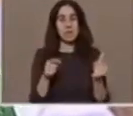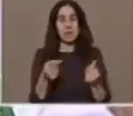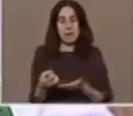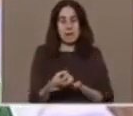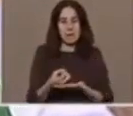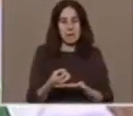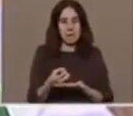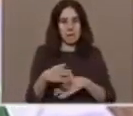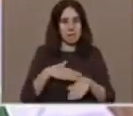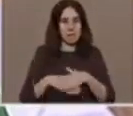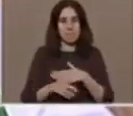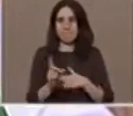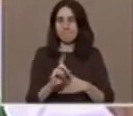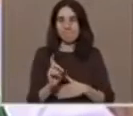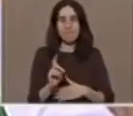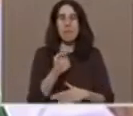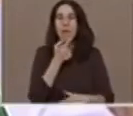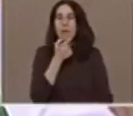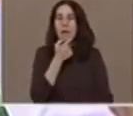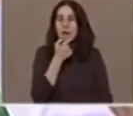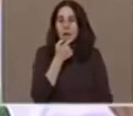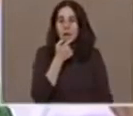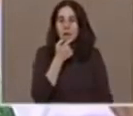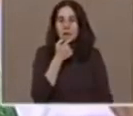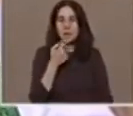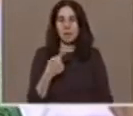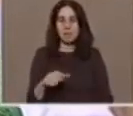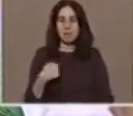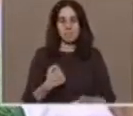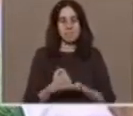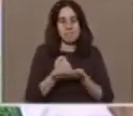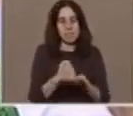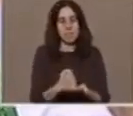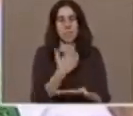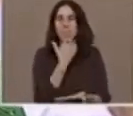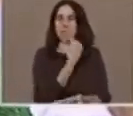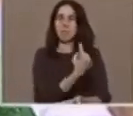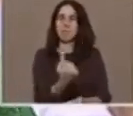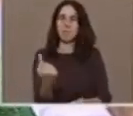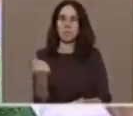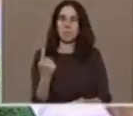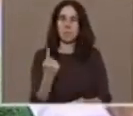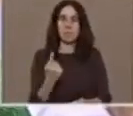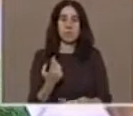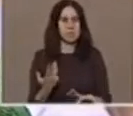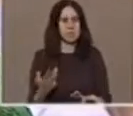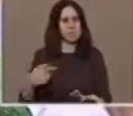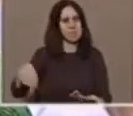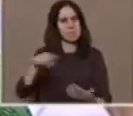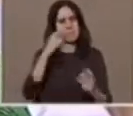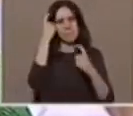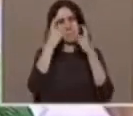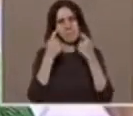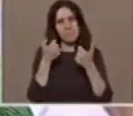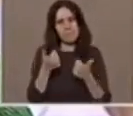nada, mas apenas e somente desde o contributo de cada um. Então, pensemos